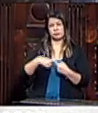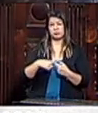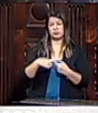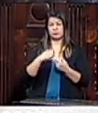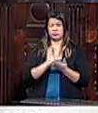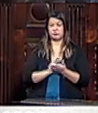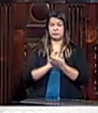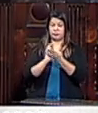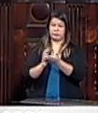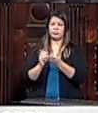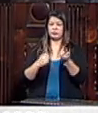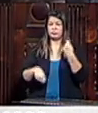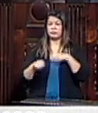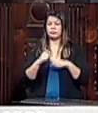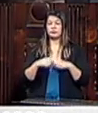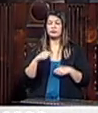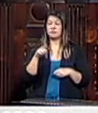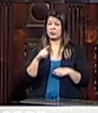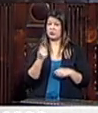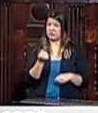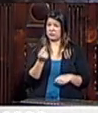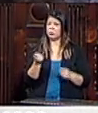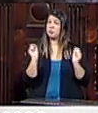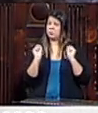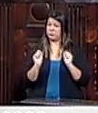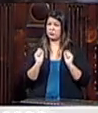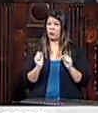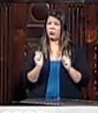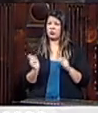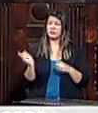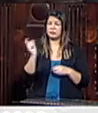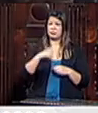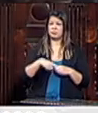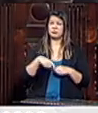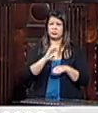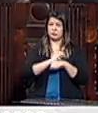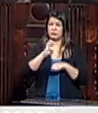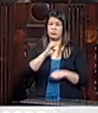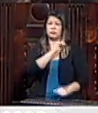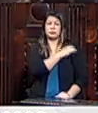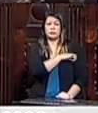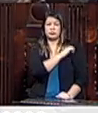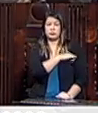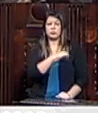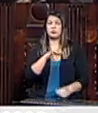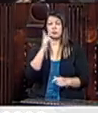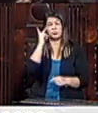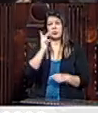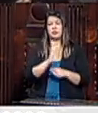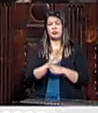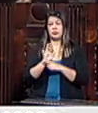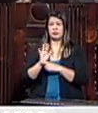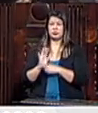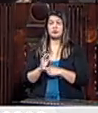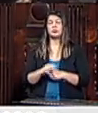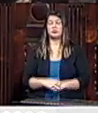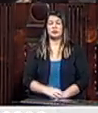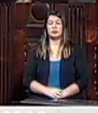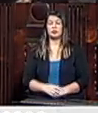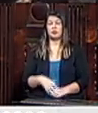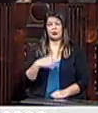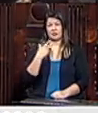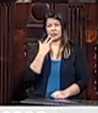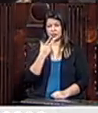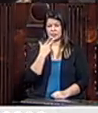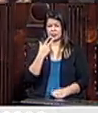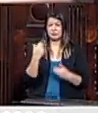sob sua administração. E esses recursos poderiam ser destinados ao Rio de Janeiro para a recuperação da malha ferroviária turística. É isso que eu queria